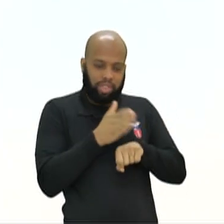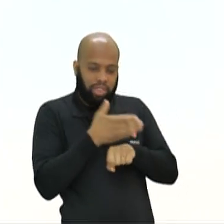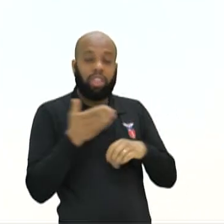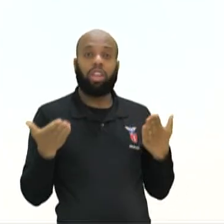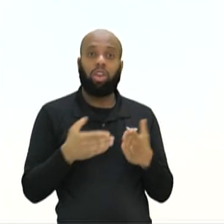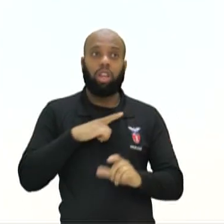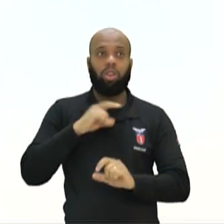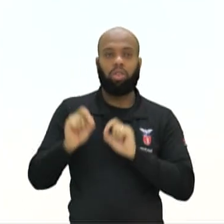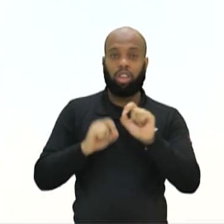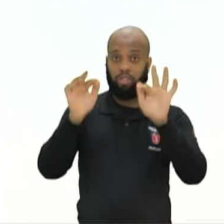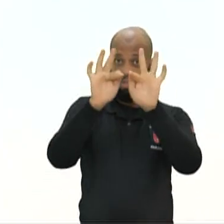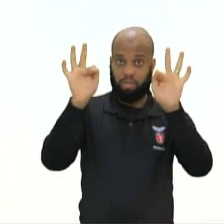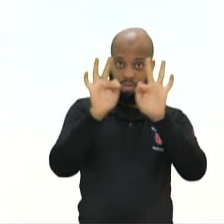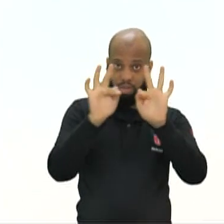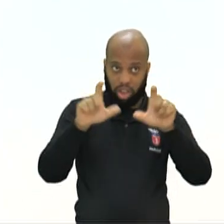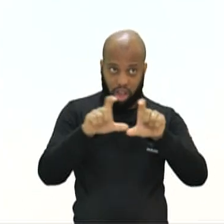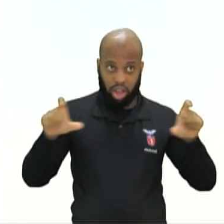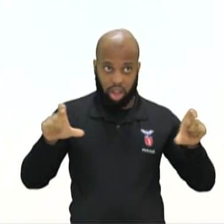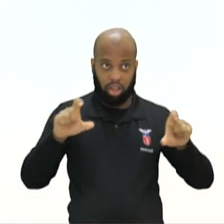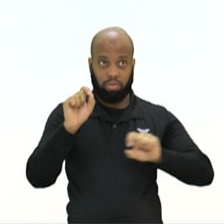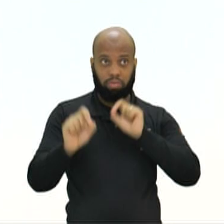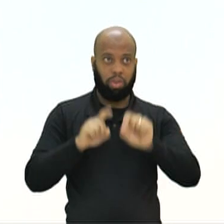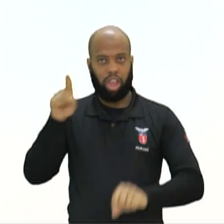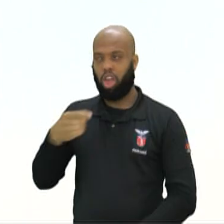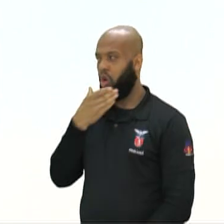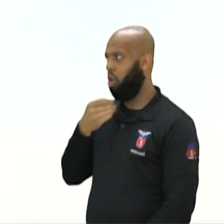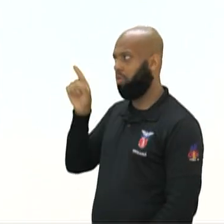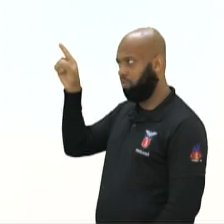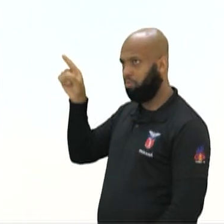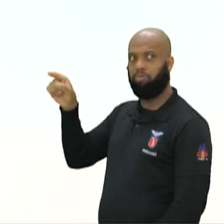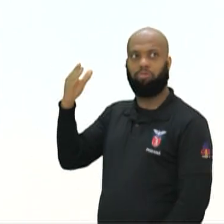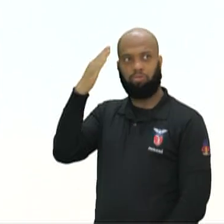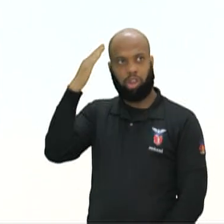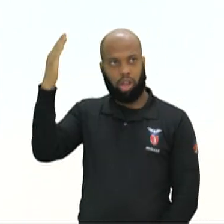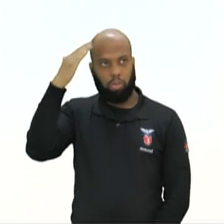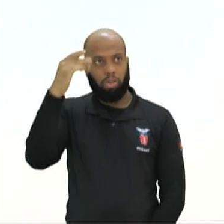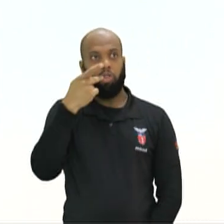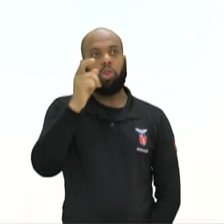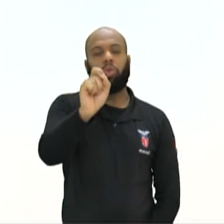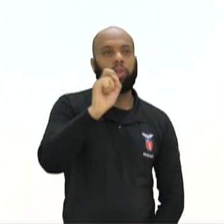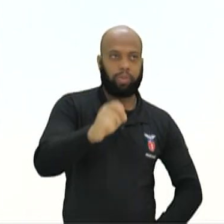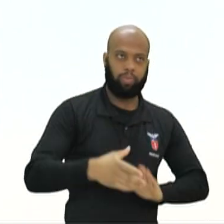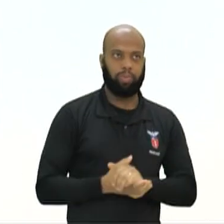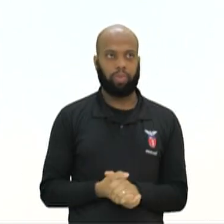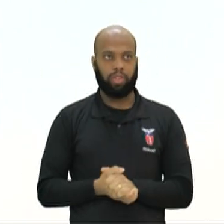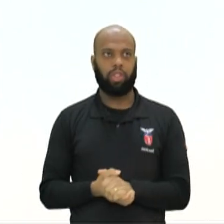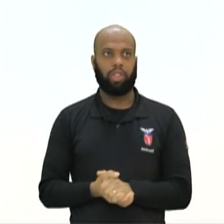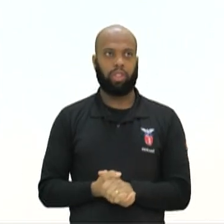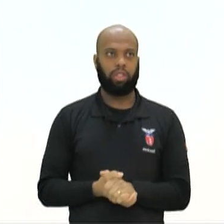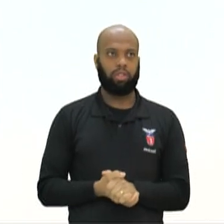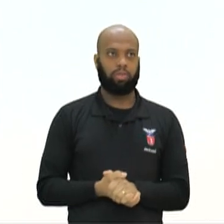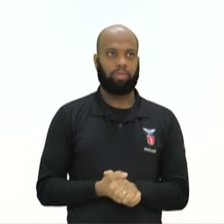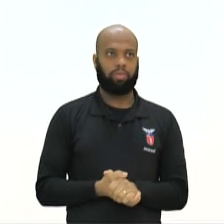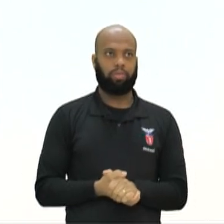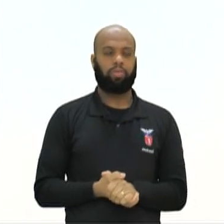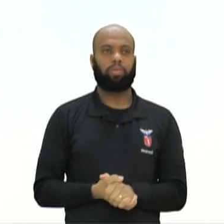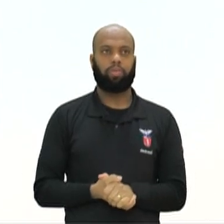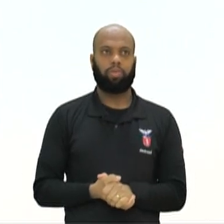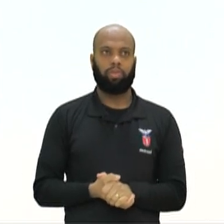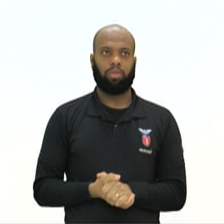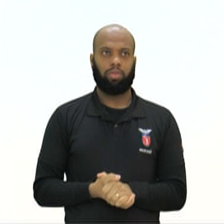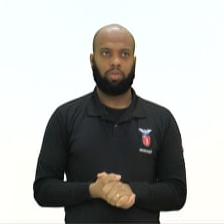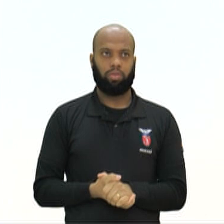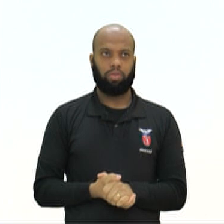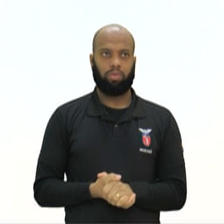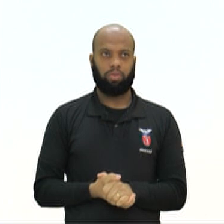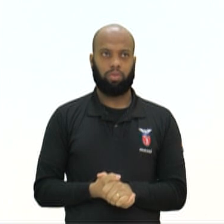uma citação de Mahatma Gandhi, famosíssimo, né? Que diz assim: Live as if you were